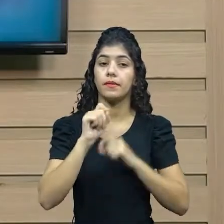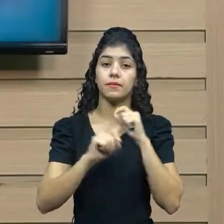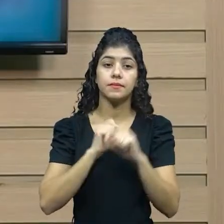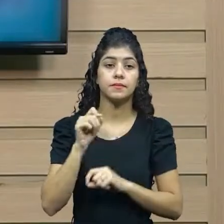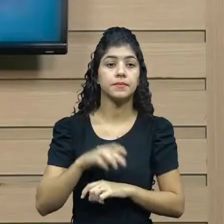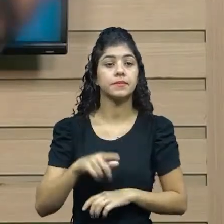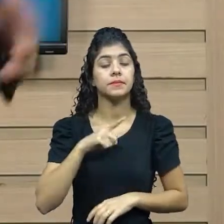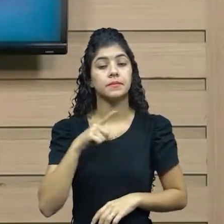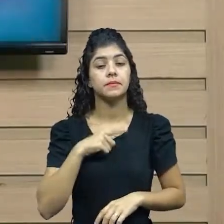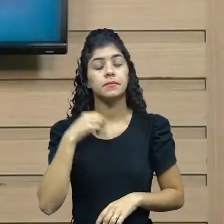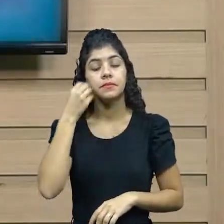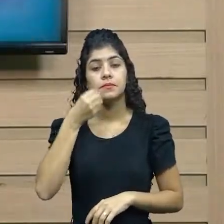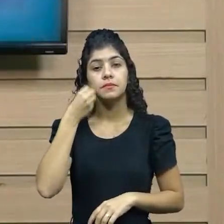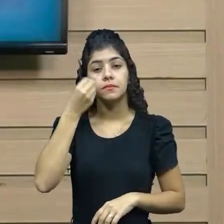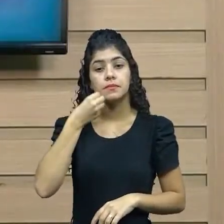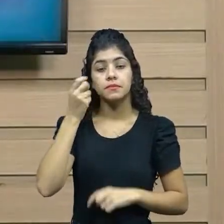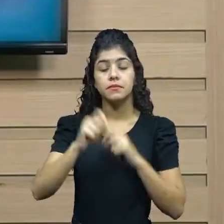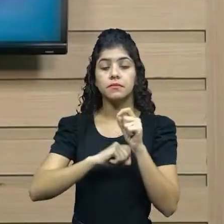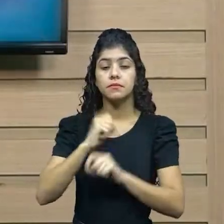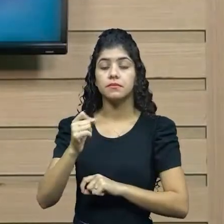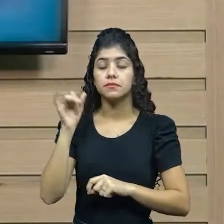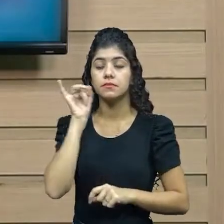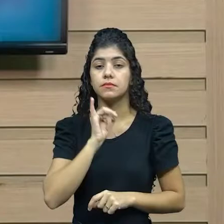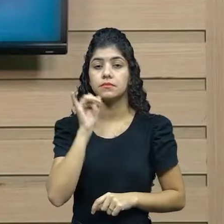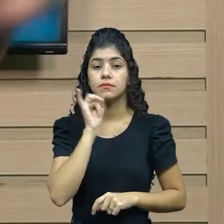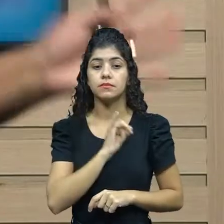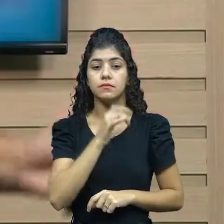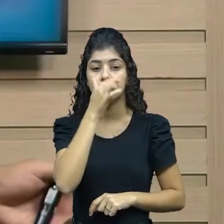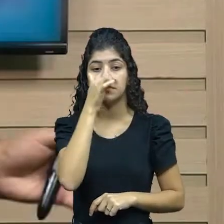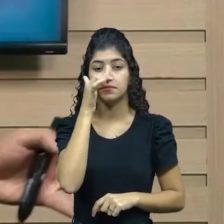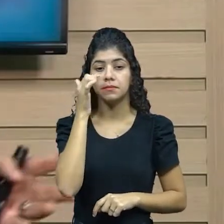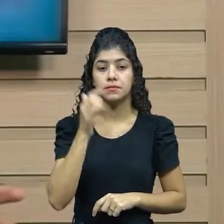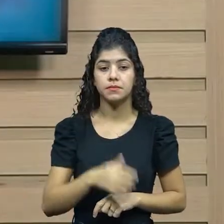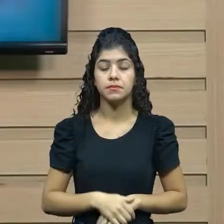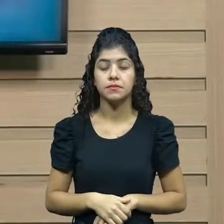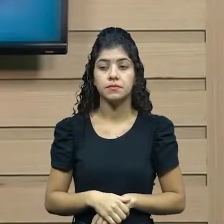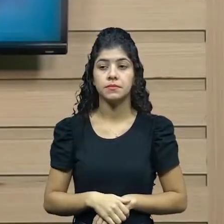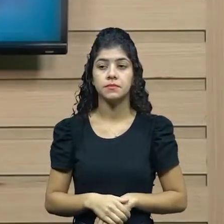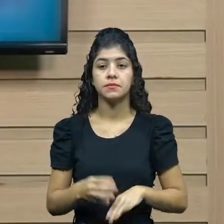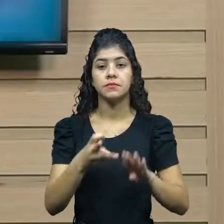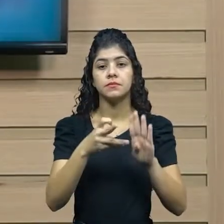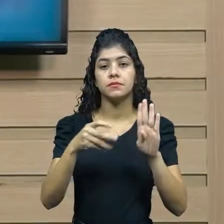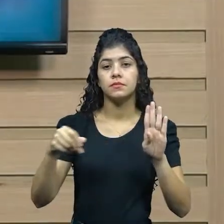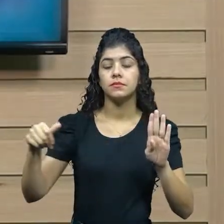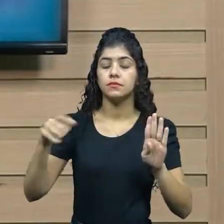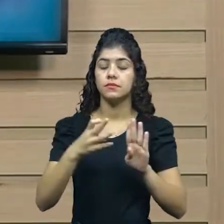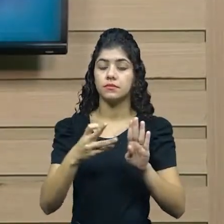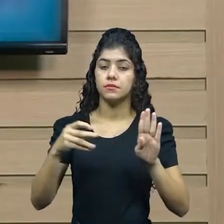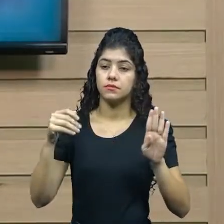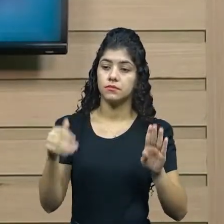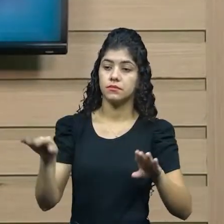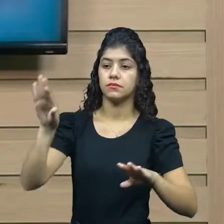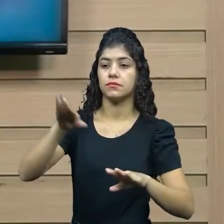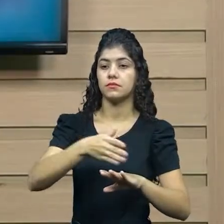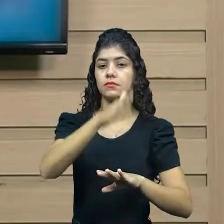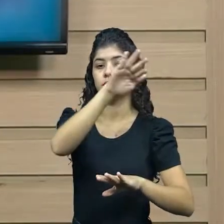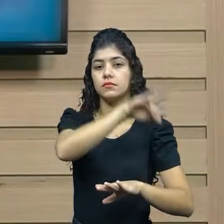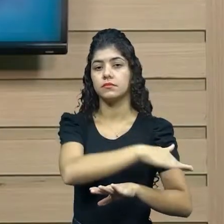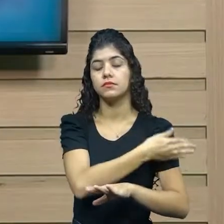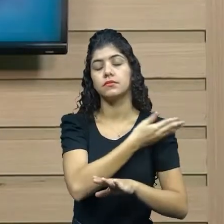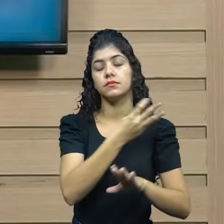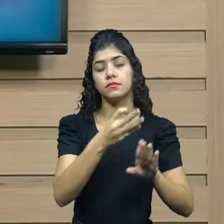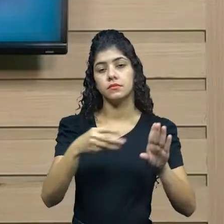tem uma experiência, por exemplo, nas dunas do Maranhão, por exemplo, né? Então você vende